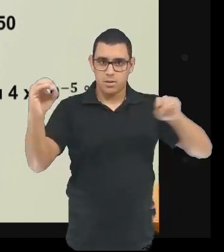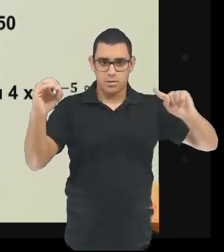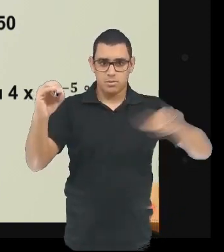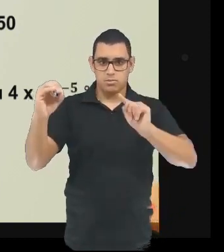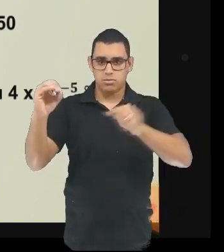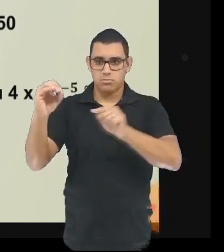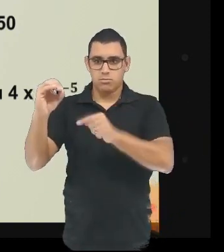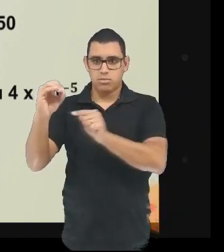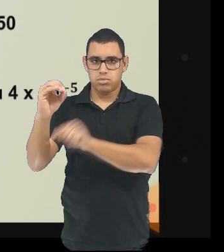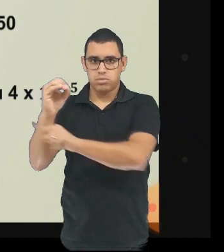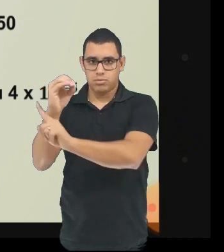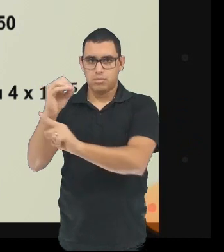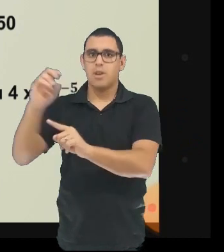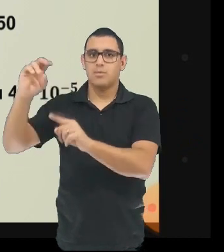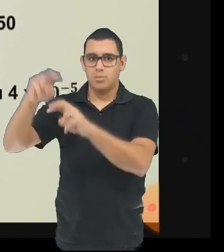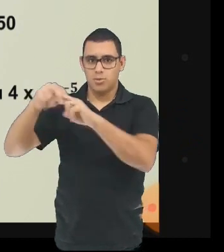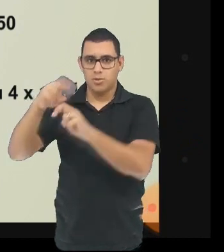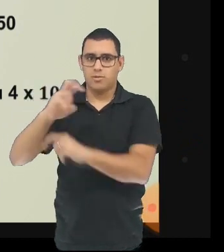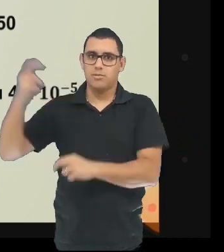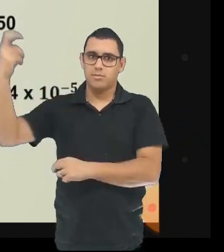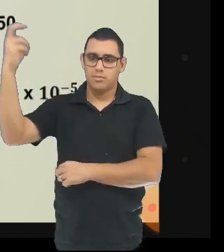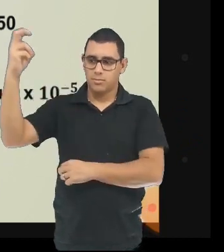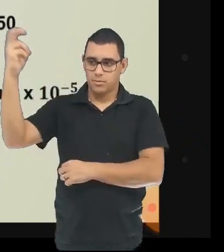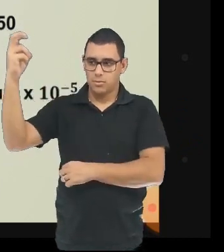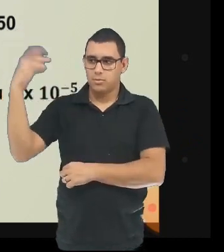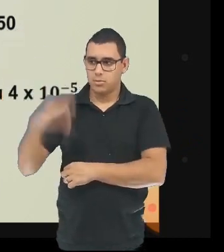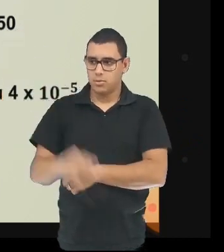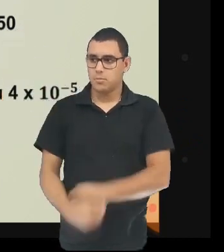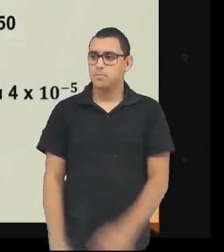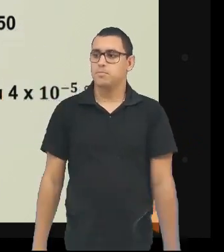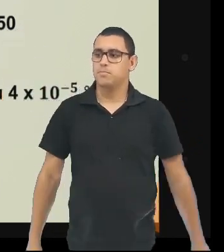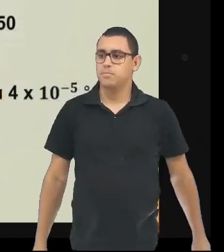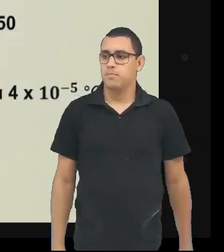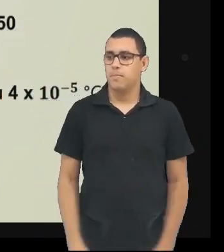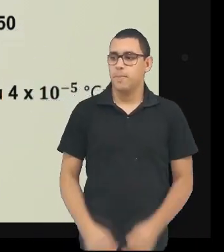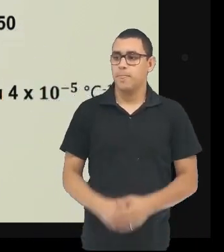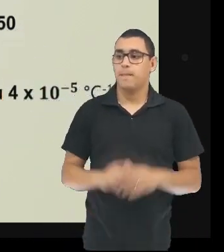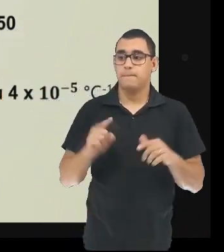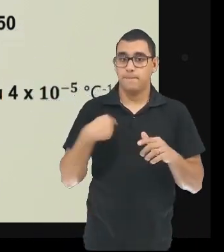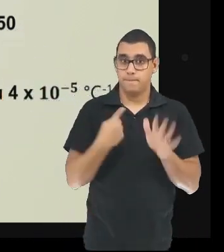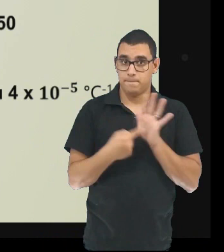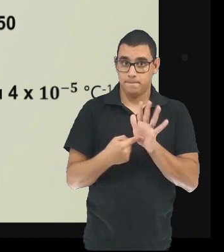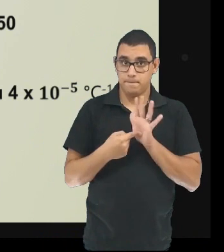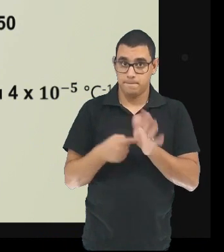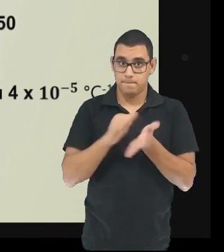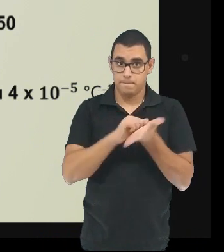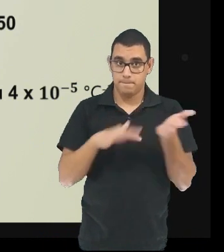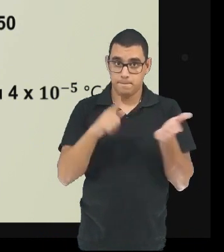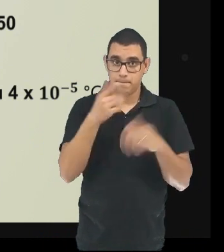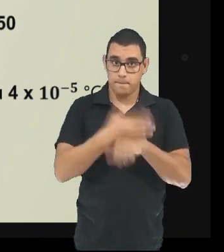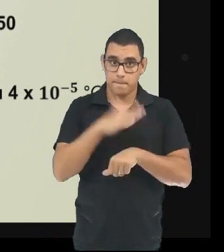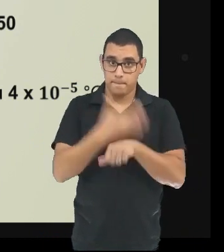menos 5. Então, esse é o coeficiente de dilatação linear desse corpo. Vou deixar